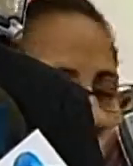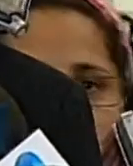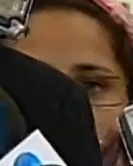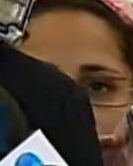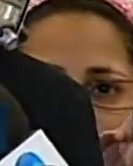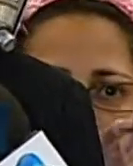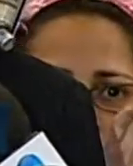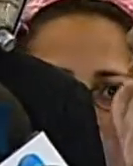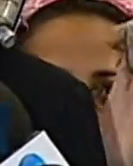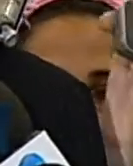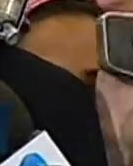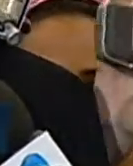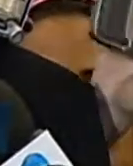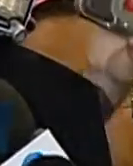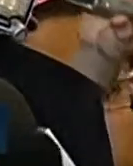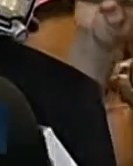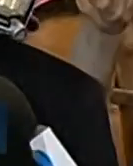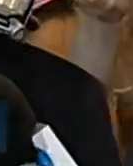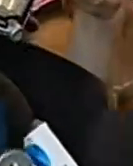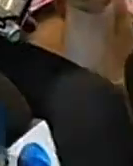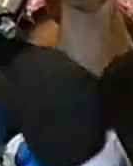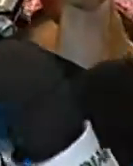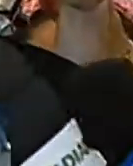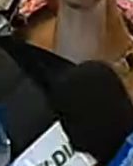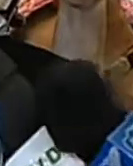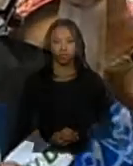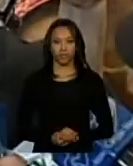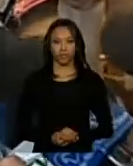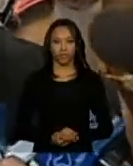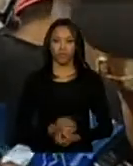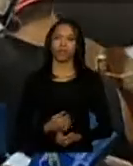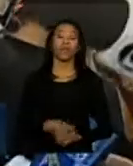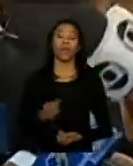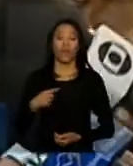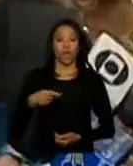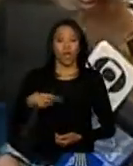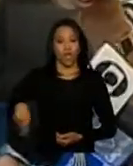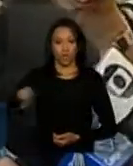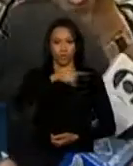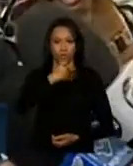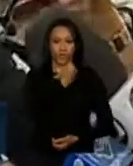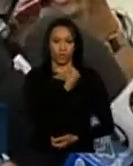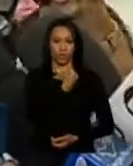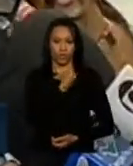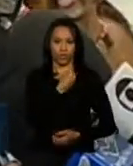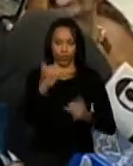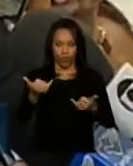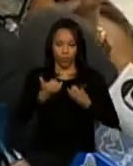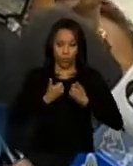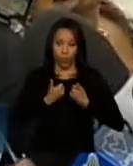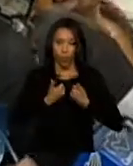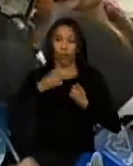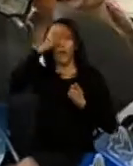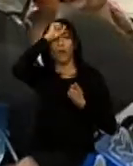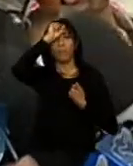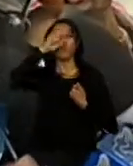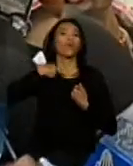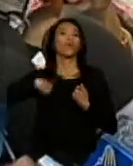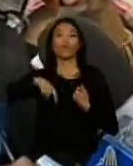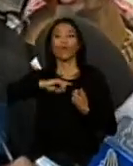influencia ou dificulta a redução desses números de mortalidade? São números para que a gente aprenda o que nós fizemos de